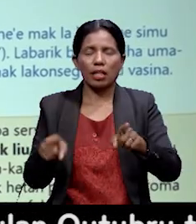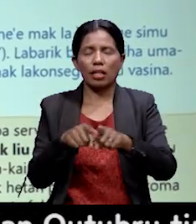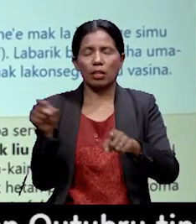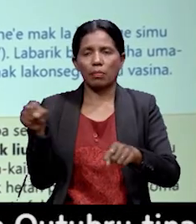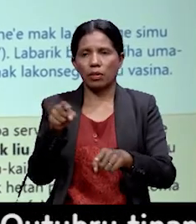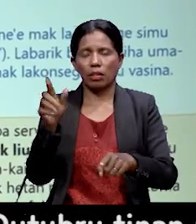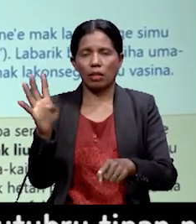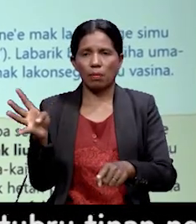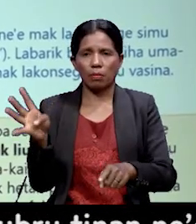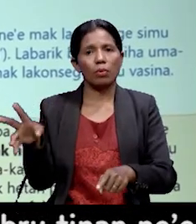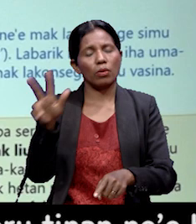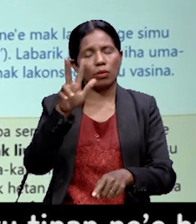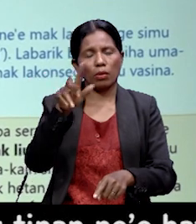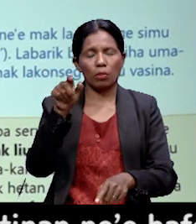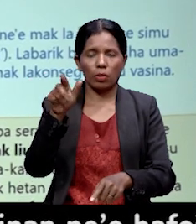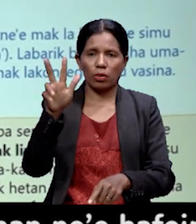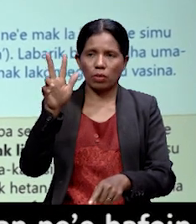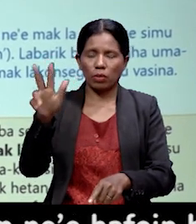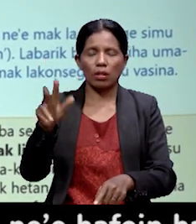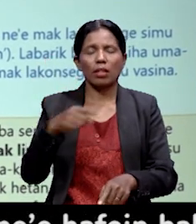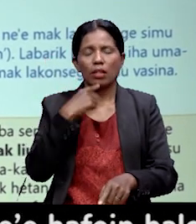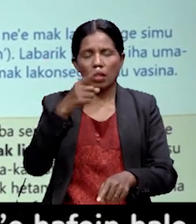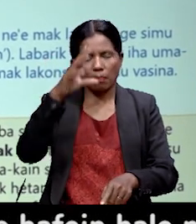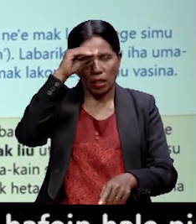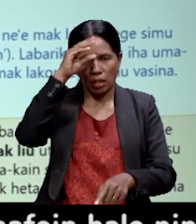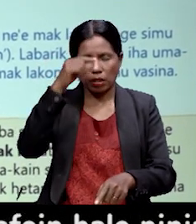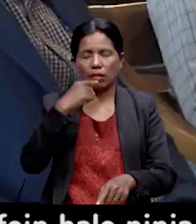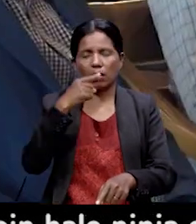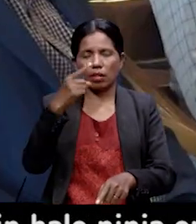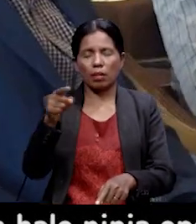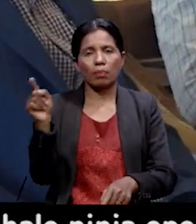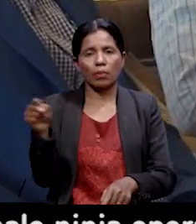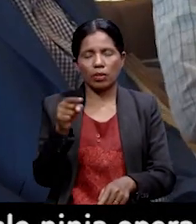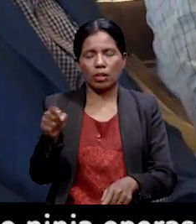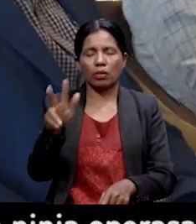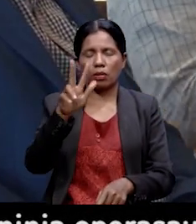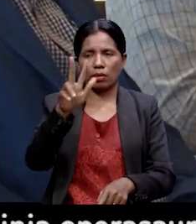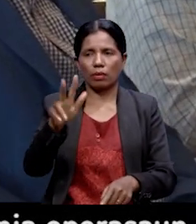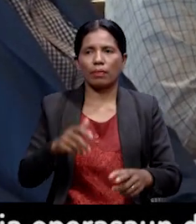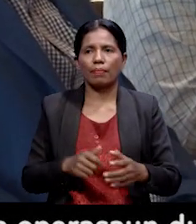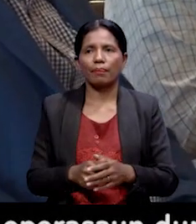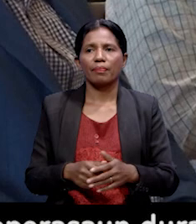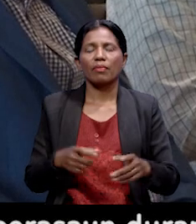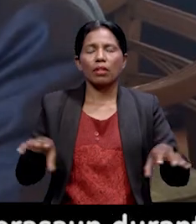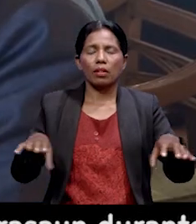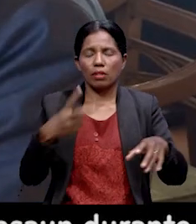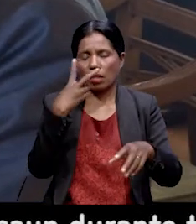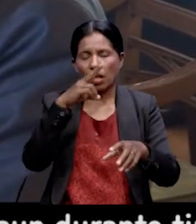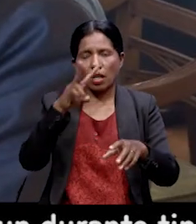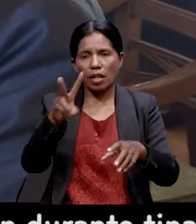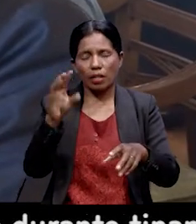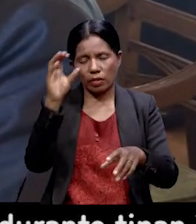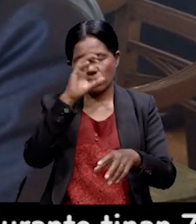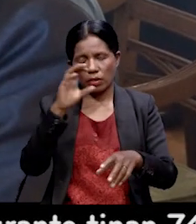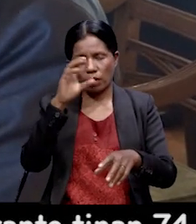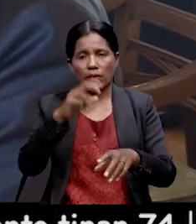tolu ponto tolu, respondente mane sira relata por cento tolu. Consistência do Survey Nacional foi na Lais,